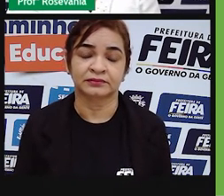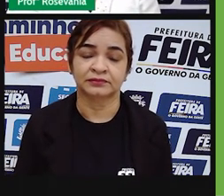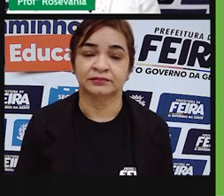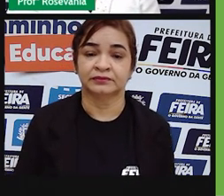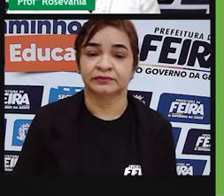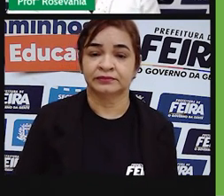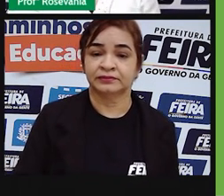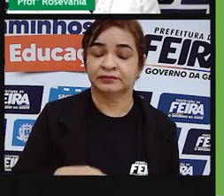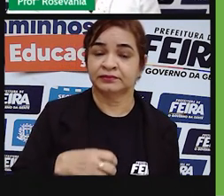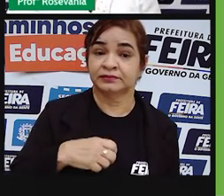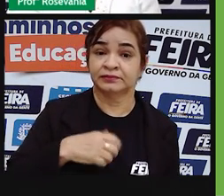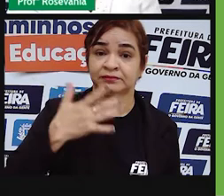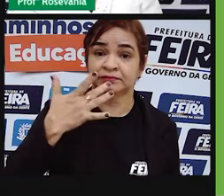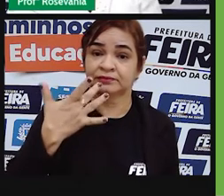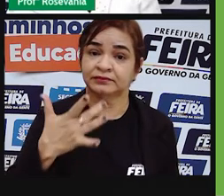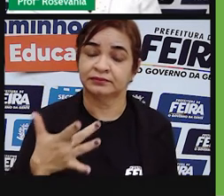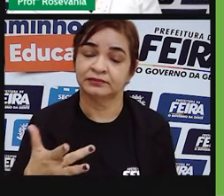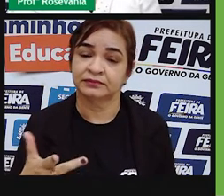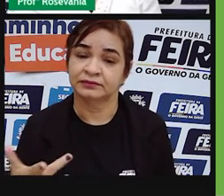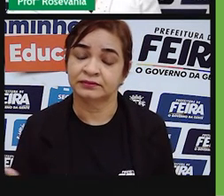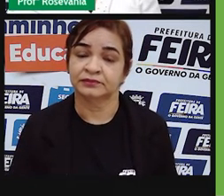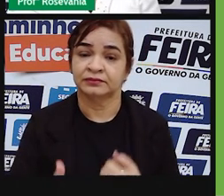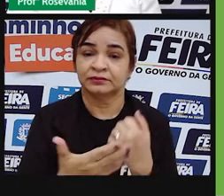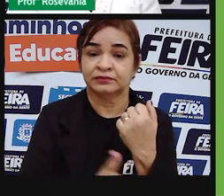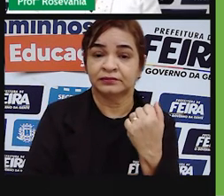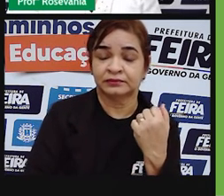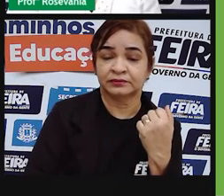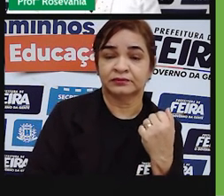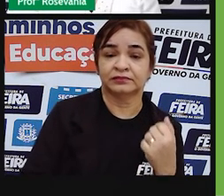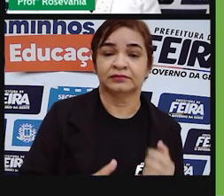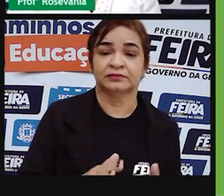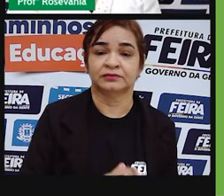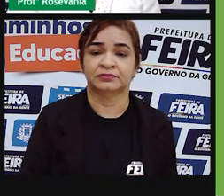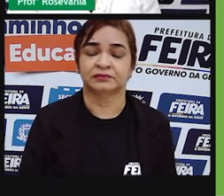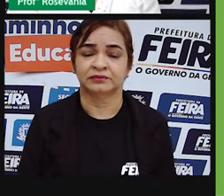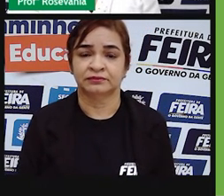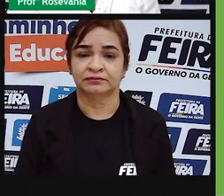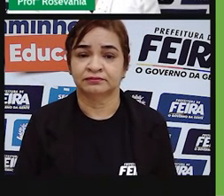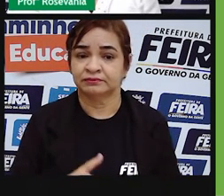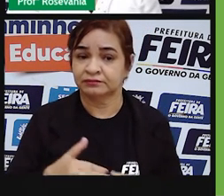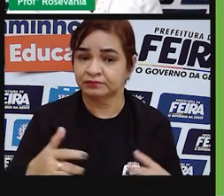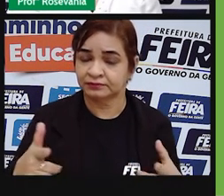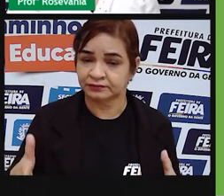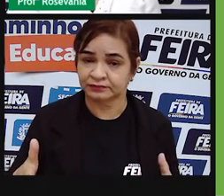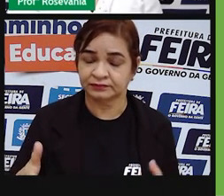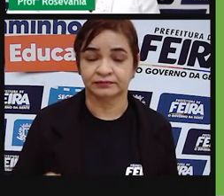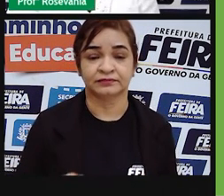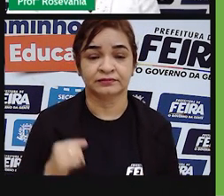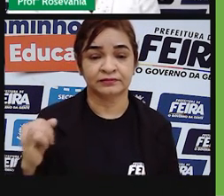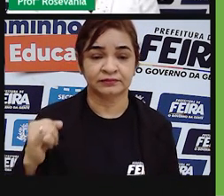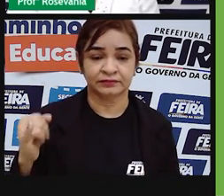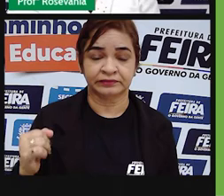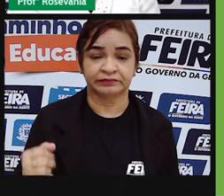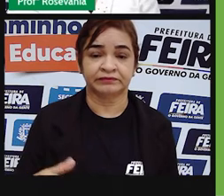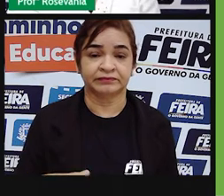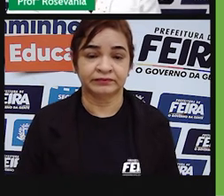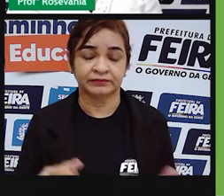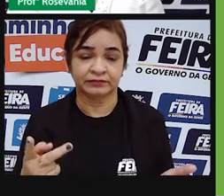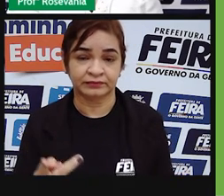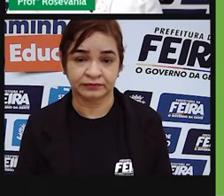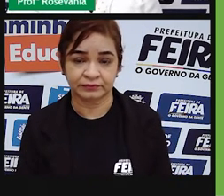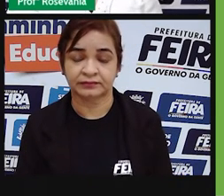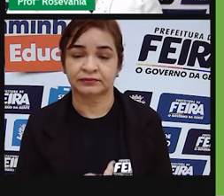da borracha, do ouro que se descobriu aí, né, as drogas do sertão que eram muito